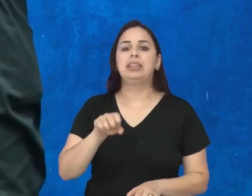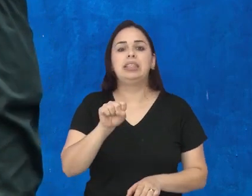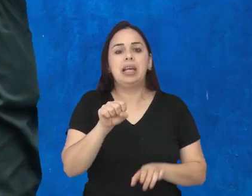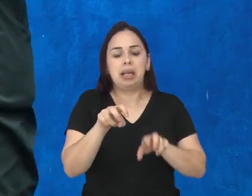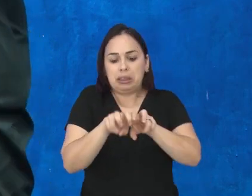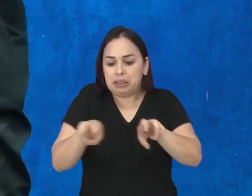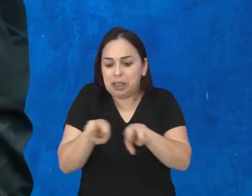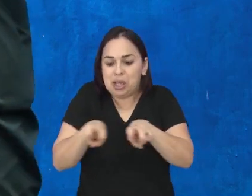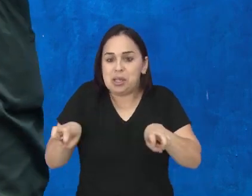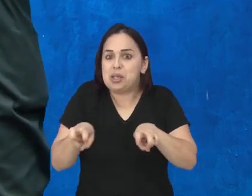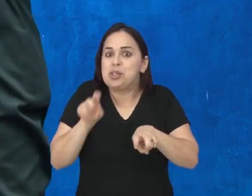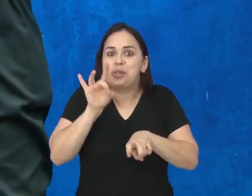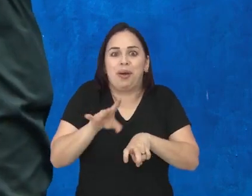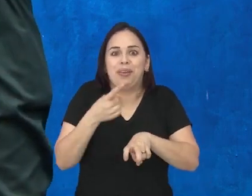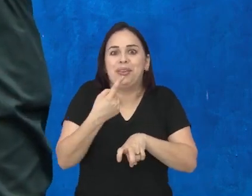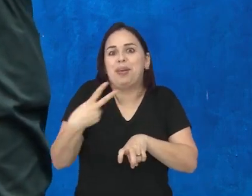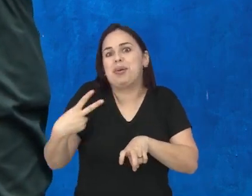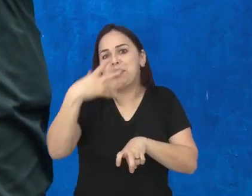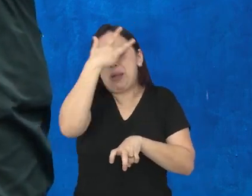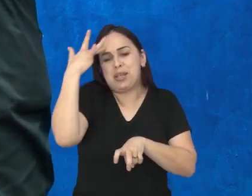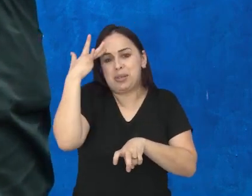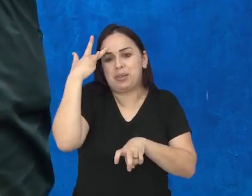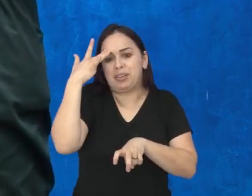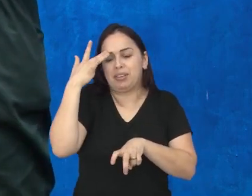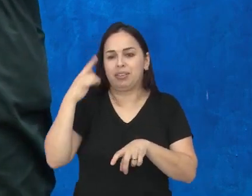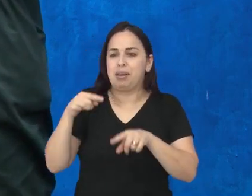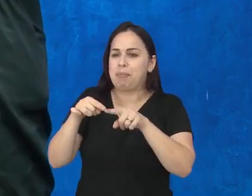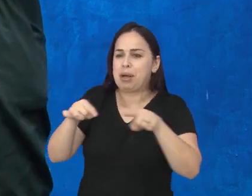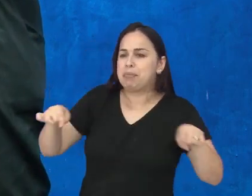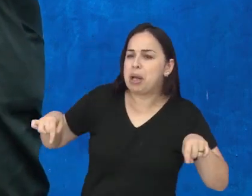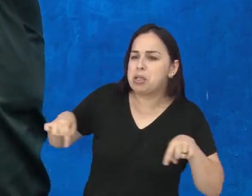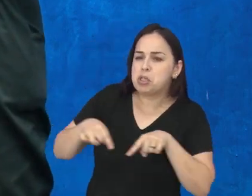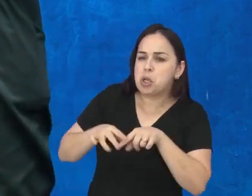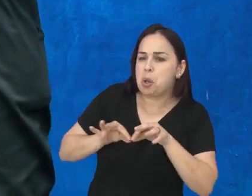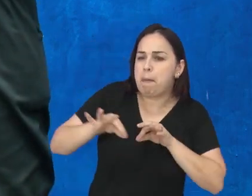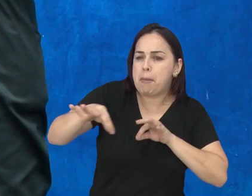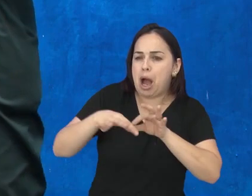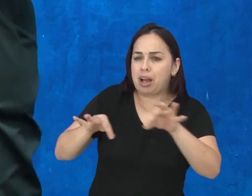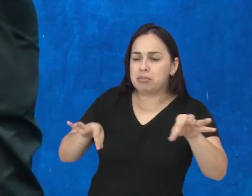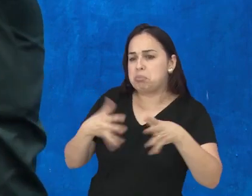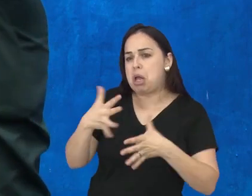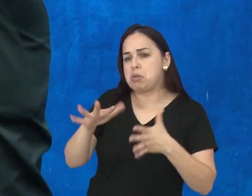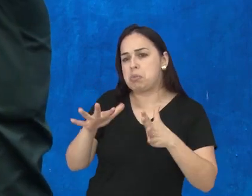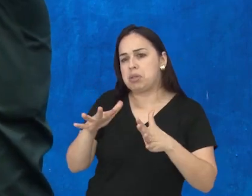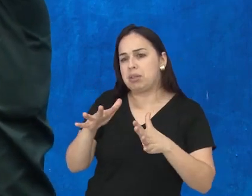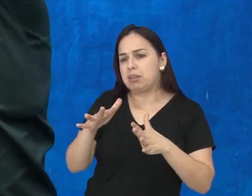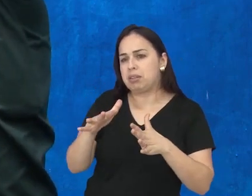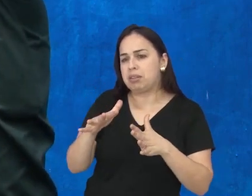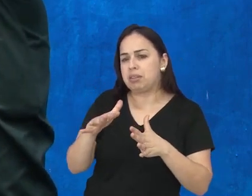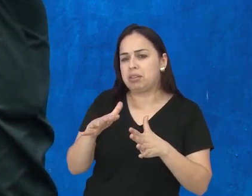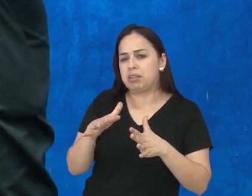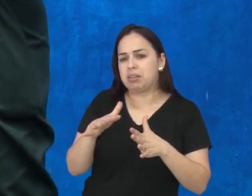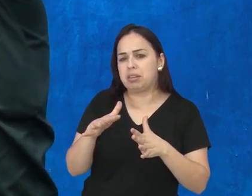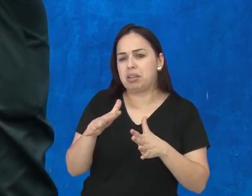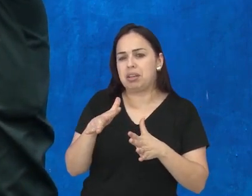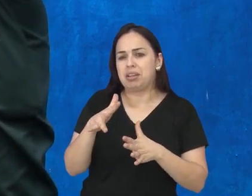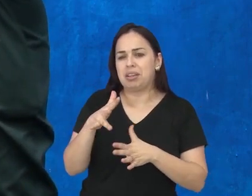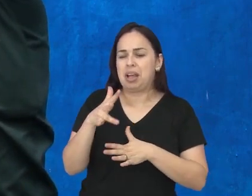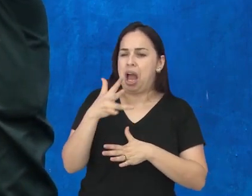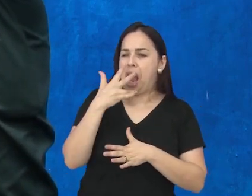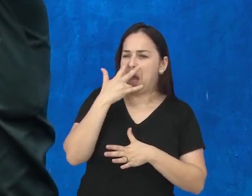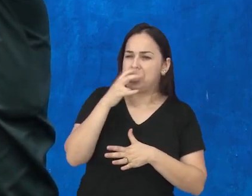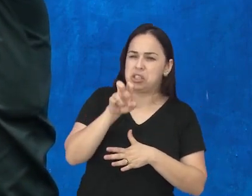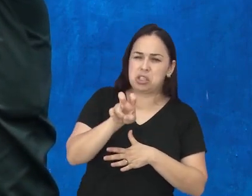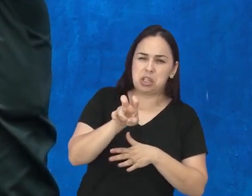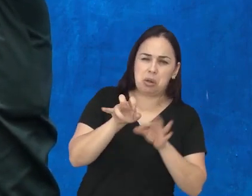cabe, né? Sim. Isso. Quantos metros, mais ou menos, metros quadrados que tem? Mais ou menos uns... Quantos? Olha, eu acho que é uns